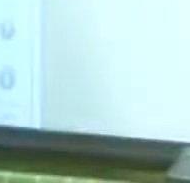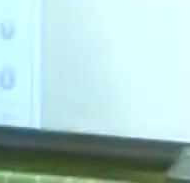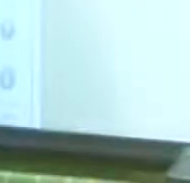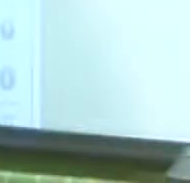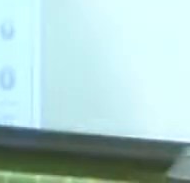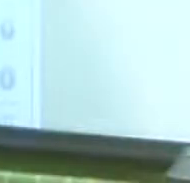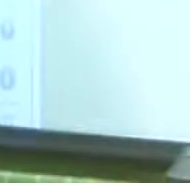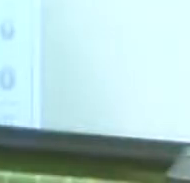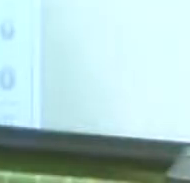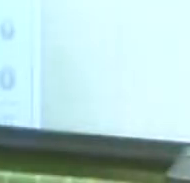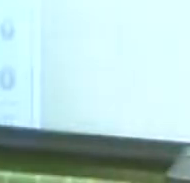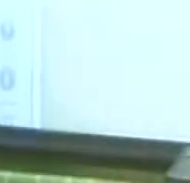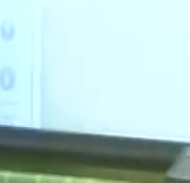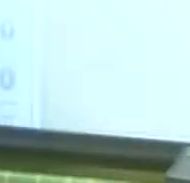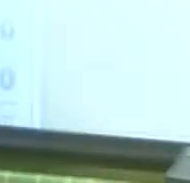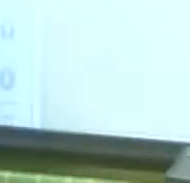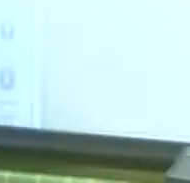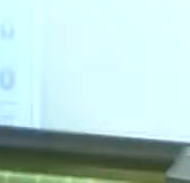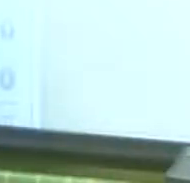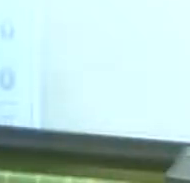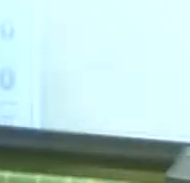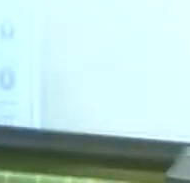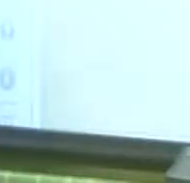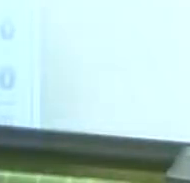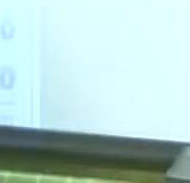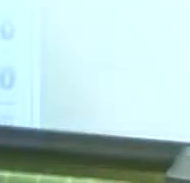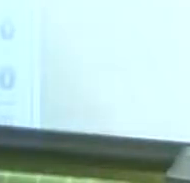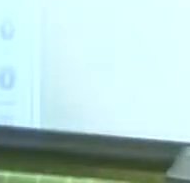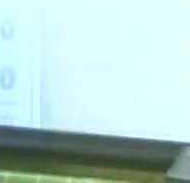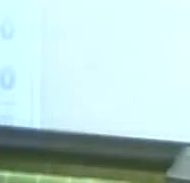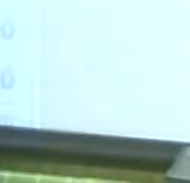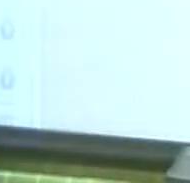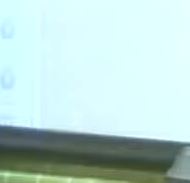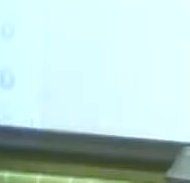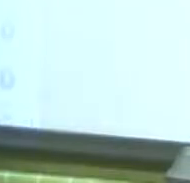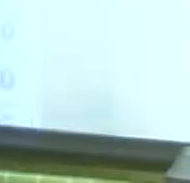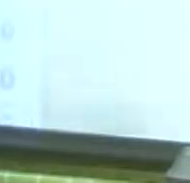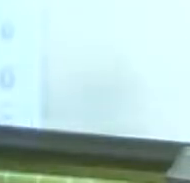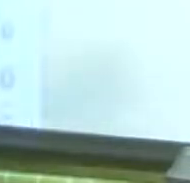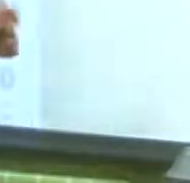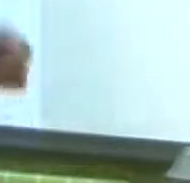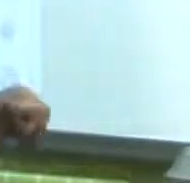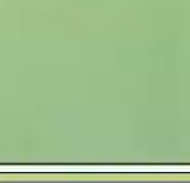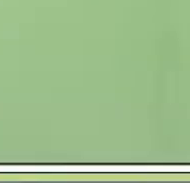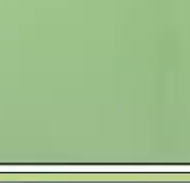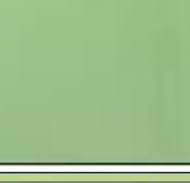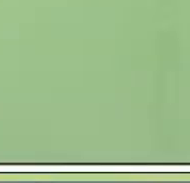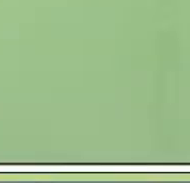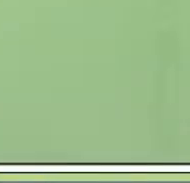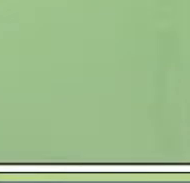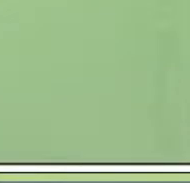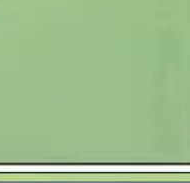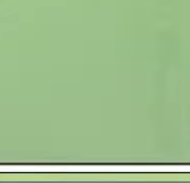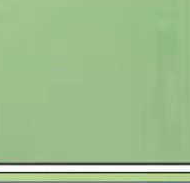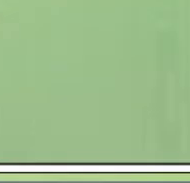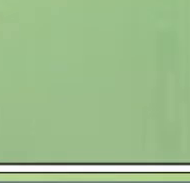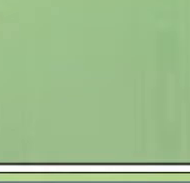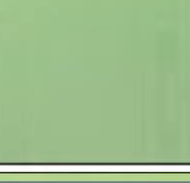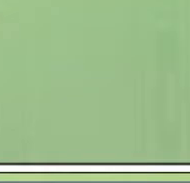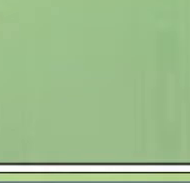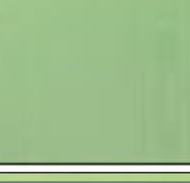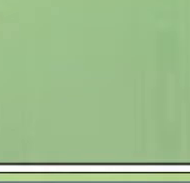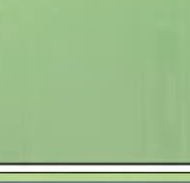Preciso te falar os objetivos para essa teleaula. Você precisa entender que nessa teleaula você